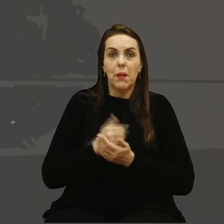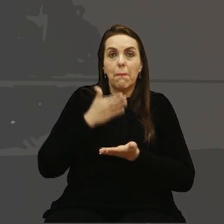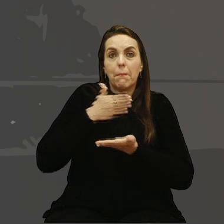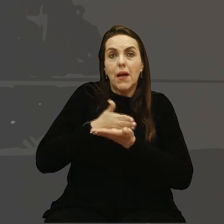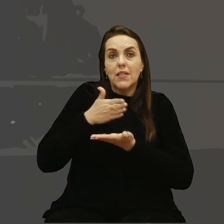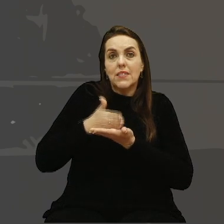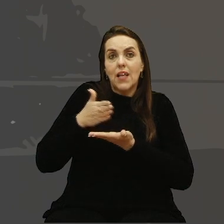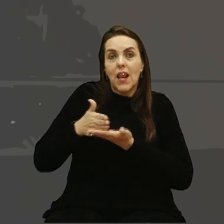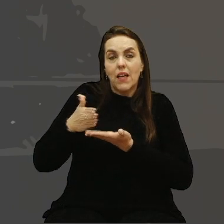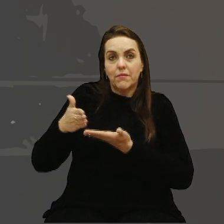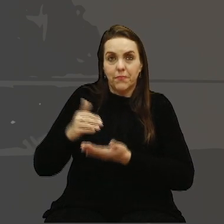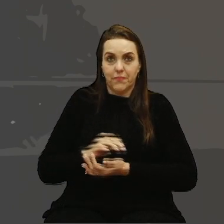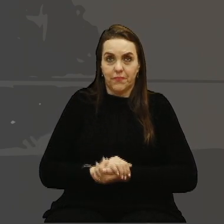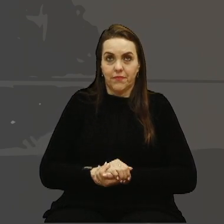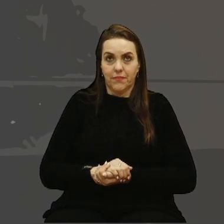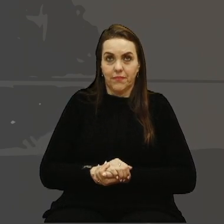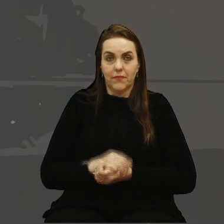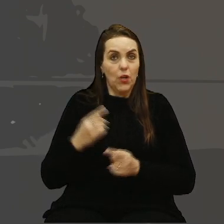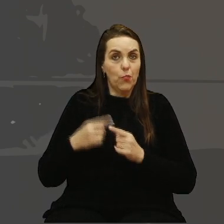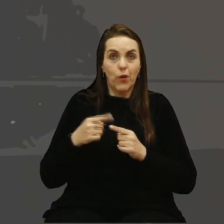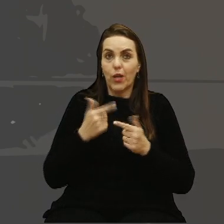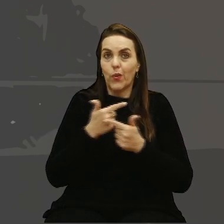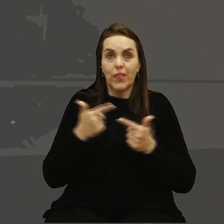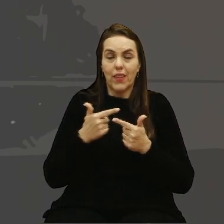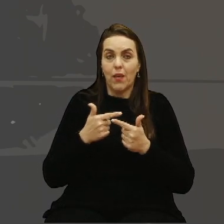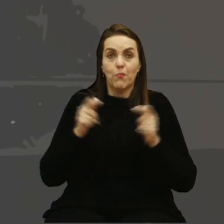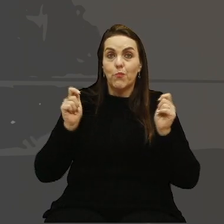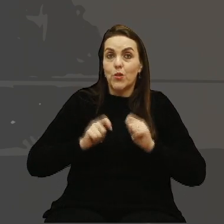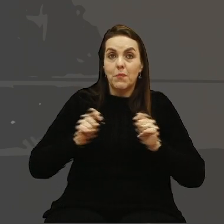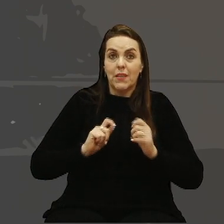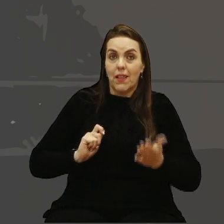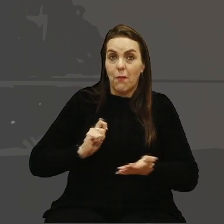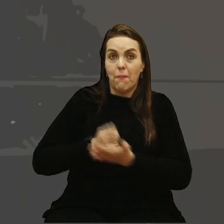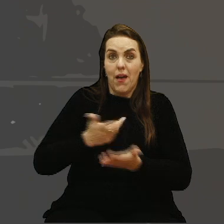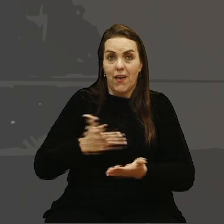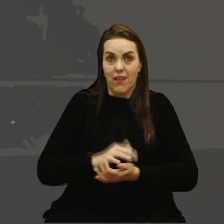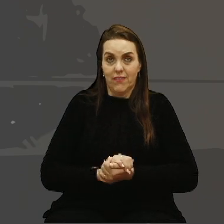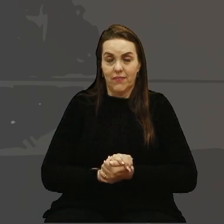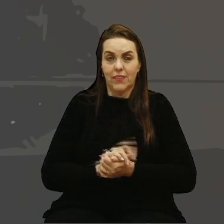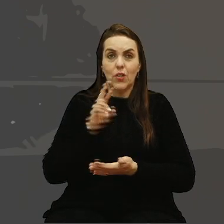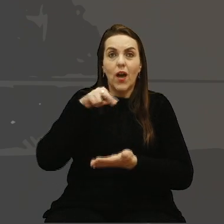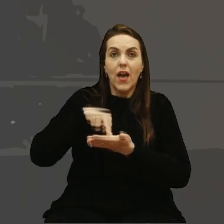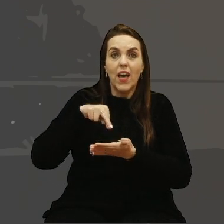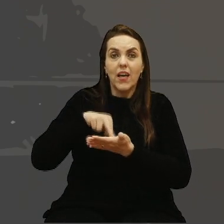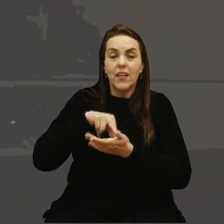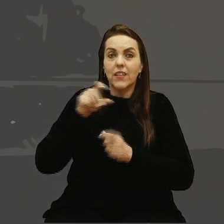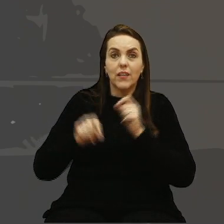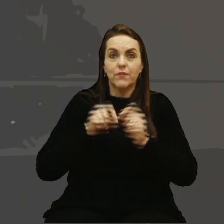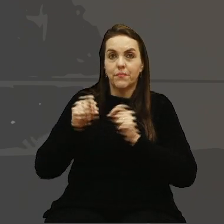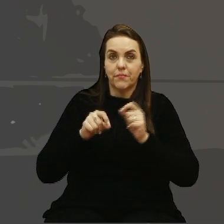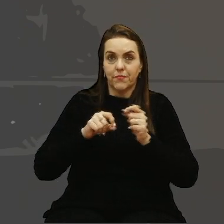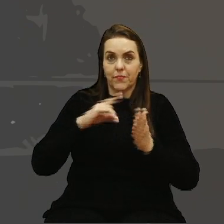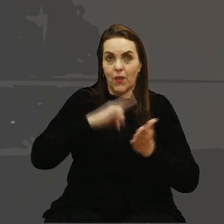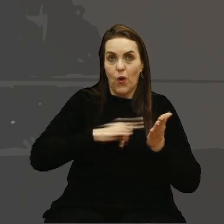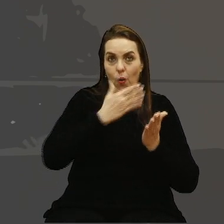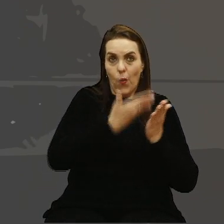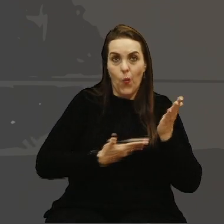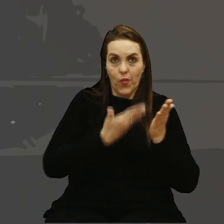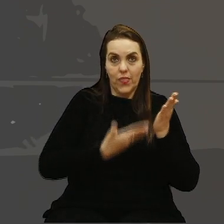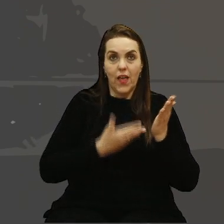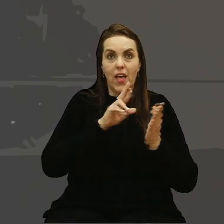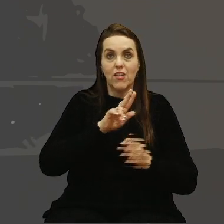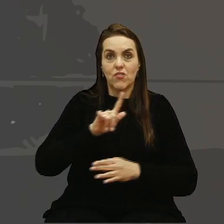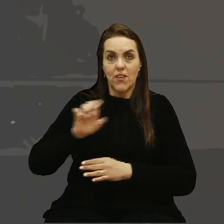parcelar. Porque eles não têm condição de pagar. Então, qual é a realidade que nós estamos enfrentando das contas da RGE? Tem